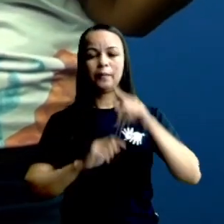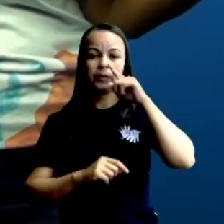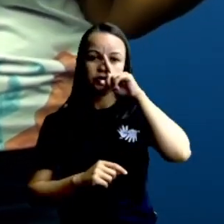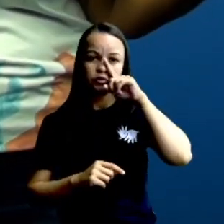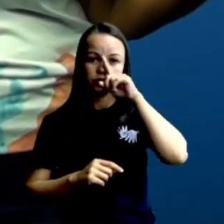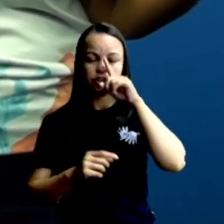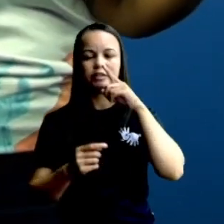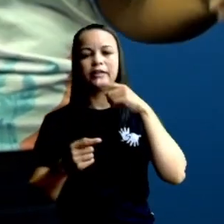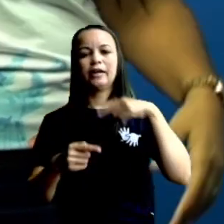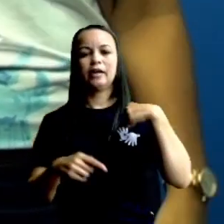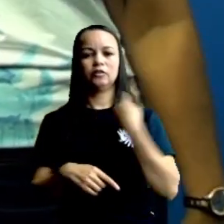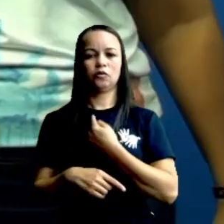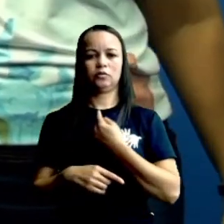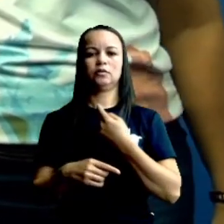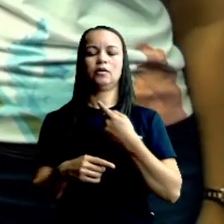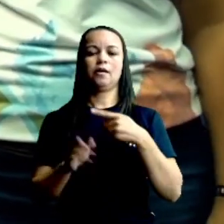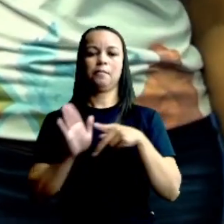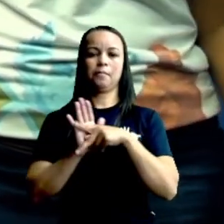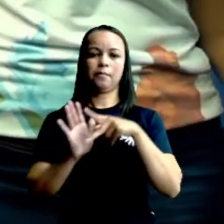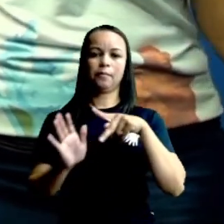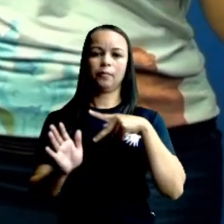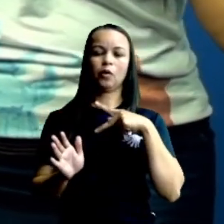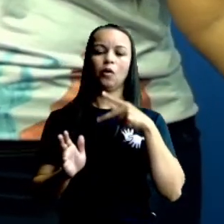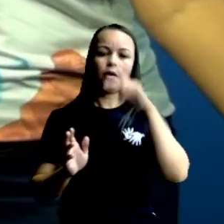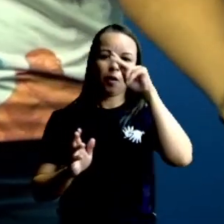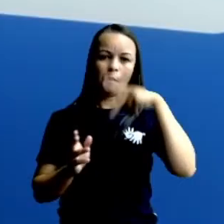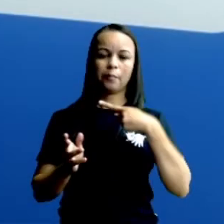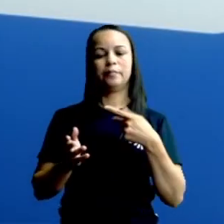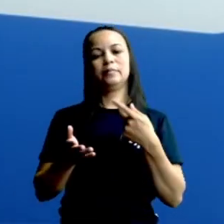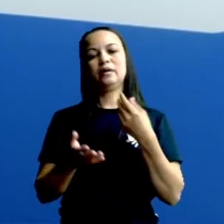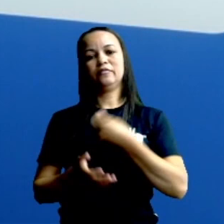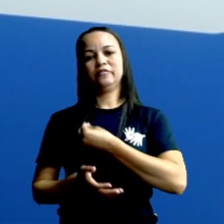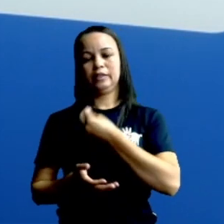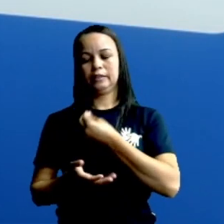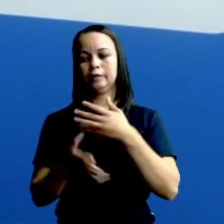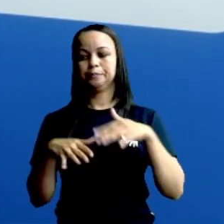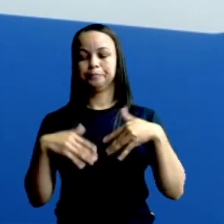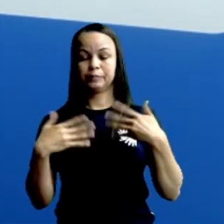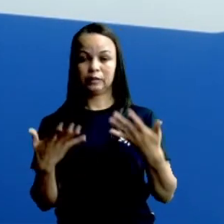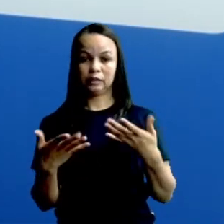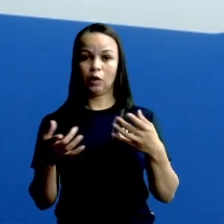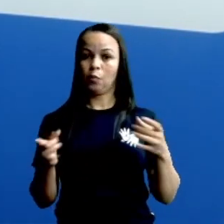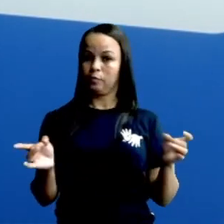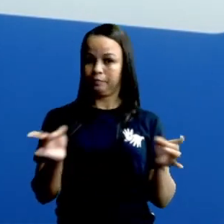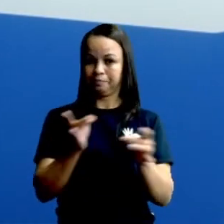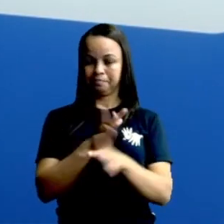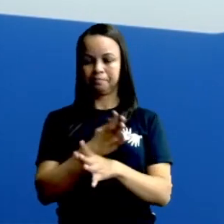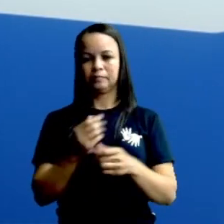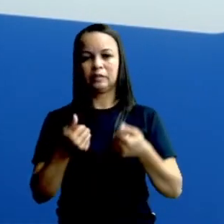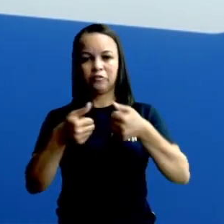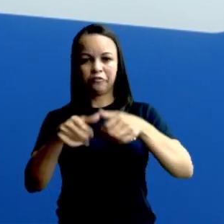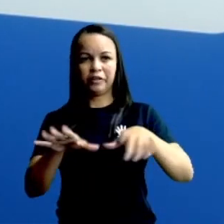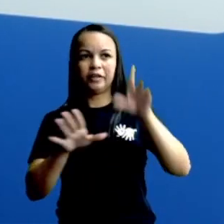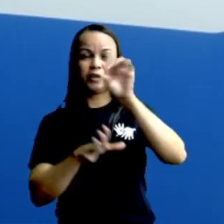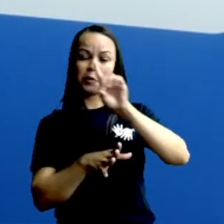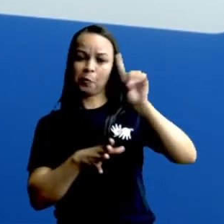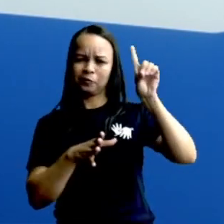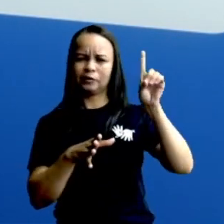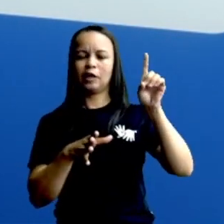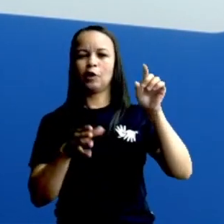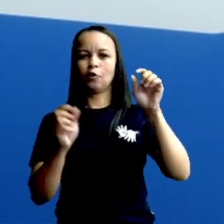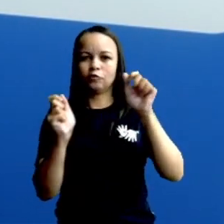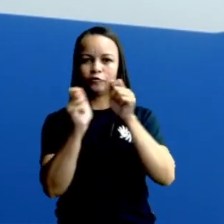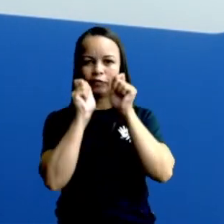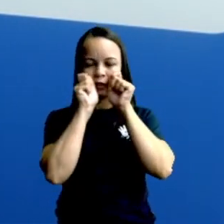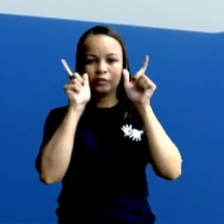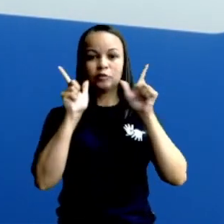nossa própria vida. Isso mesmo. Então, pessoal, por hoje é só, tá bom? Fiquem com Deus, fiquem